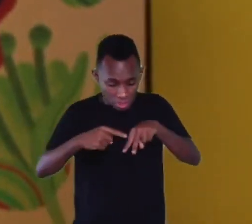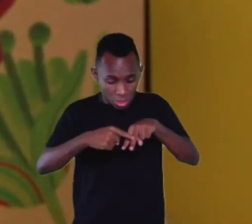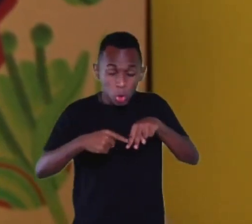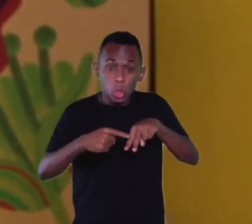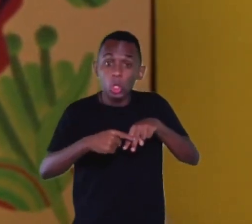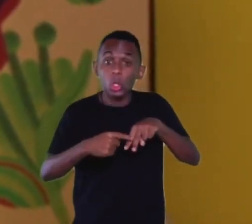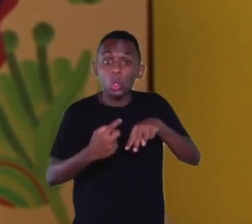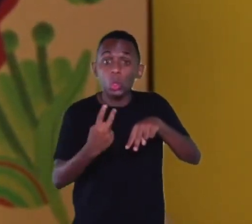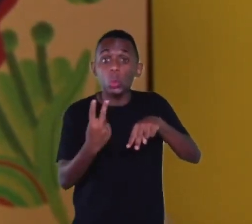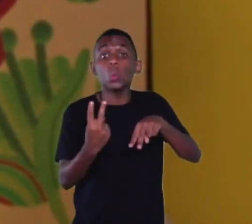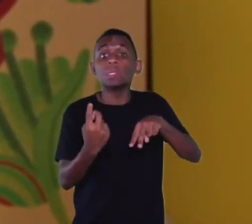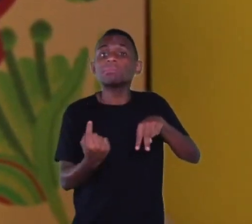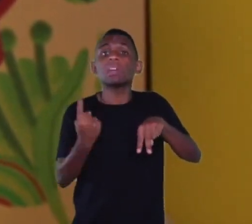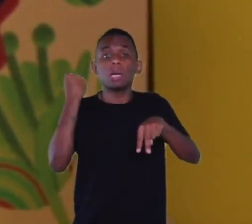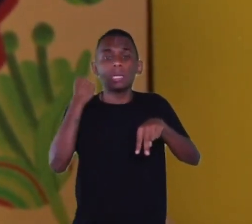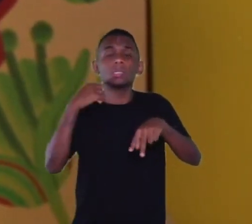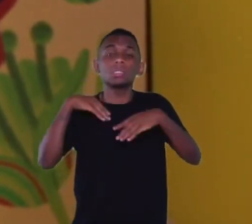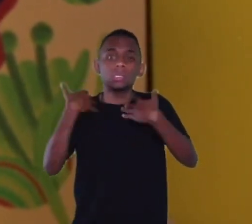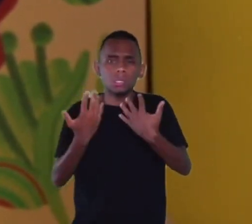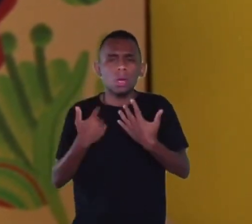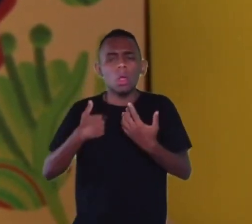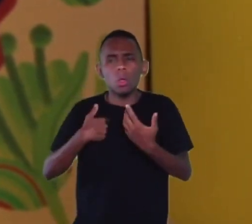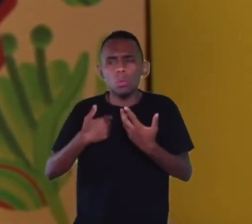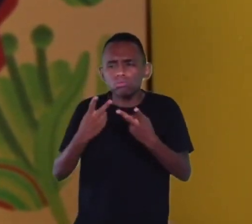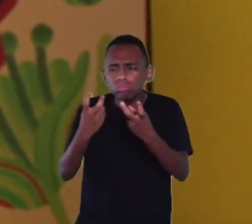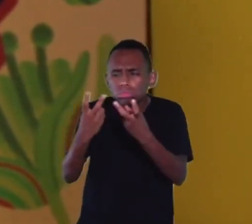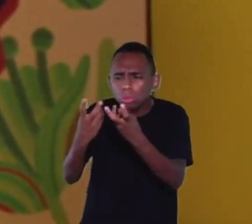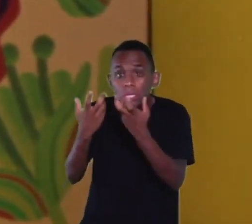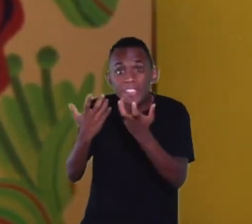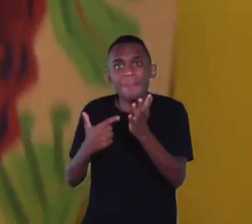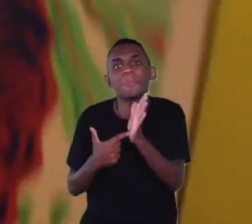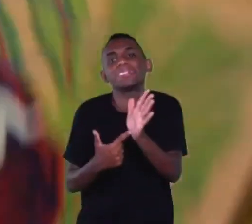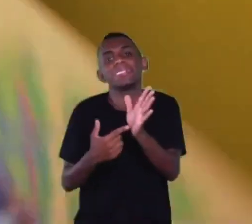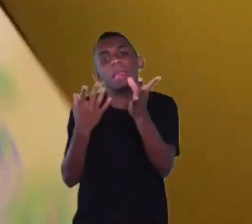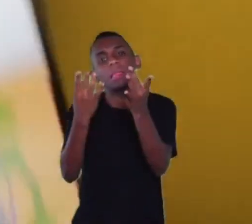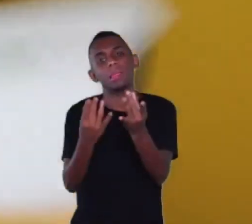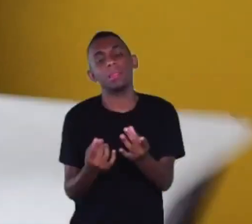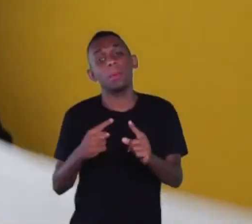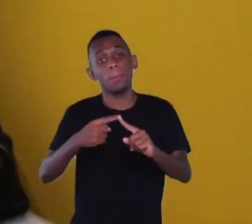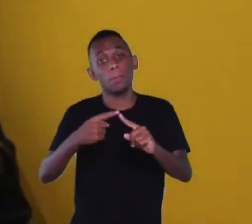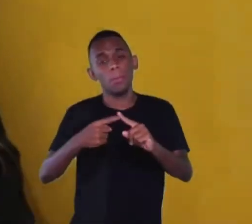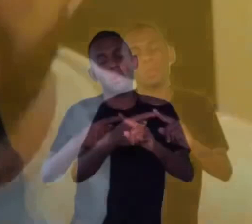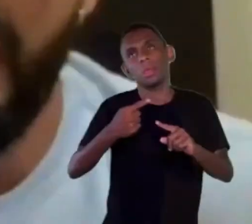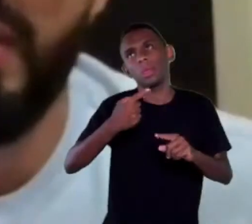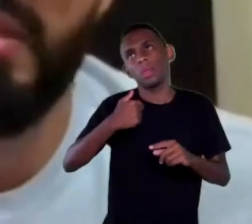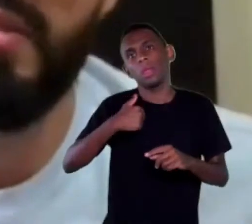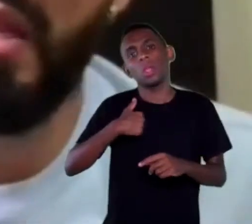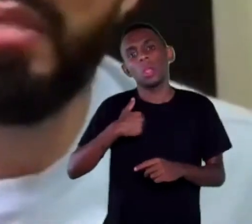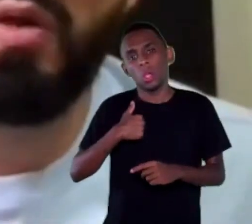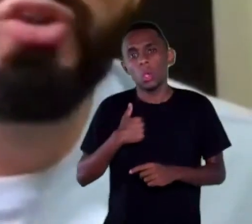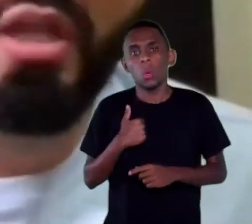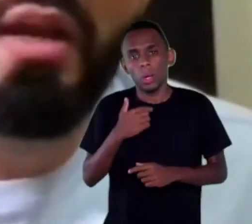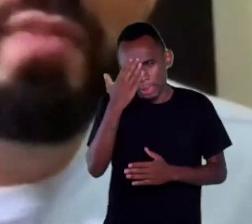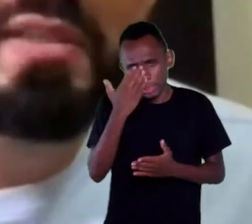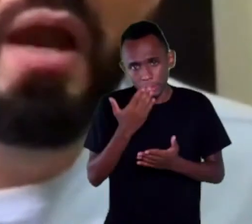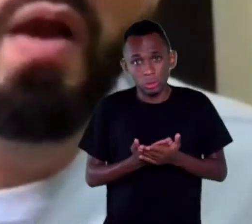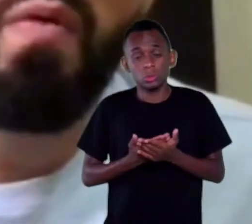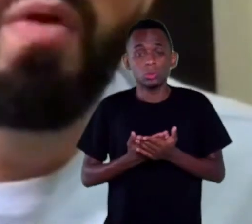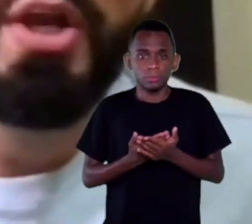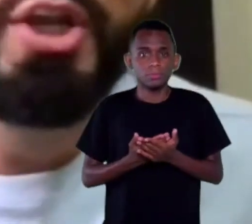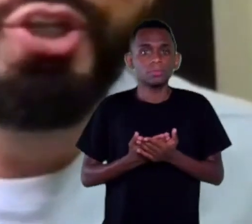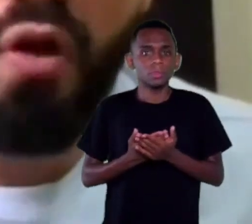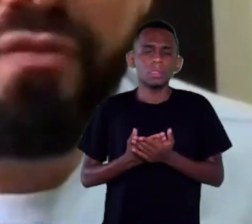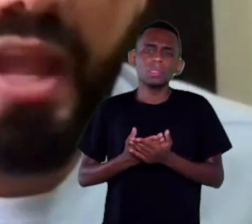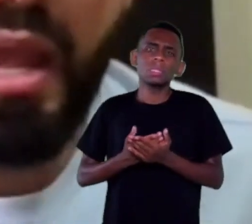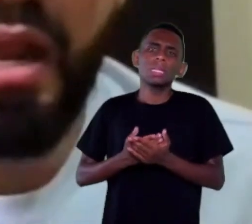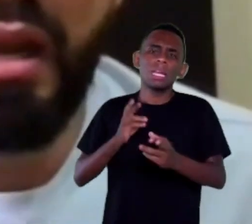eu busquei abordar tudo isso, sabe? Porque eu acho que a gente tem... Eu falei das referências, né, em questão de